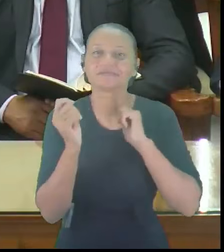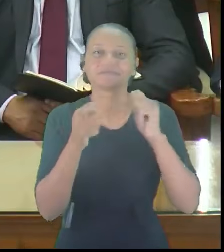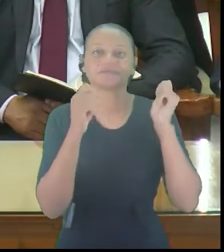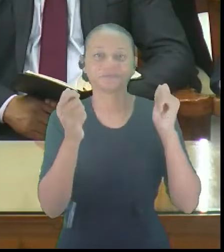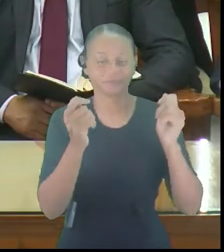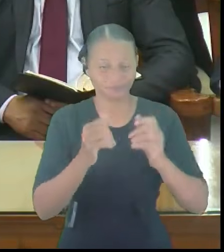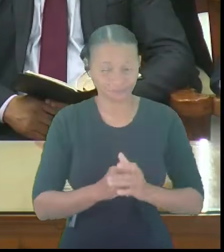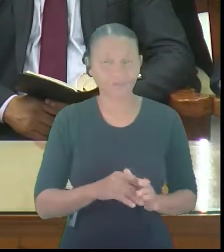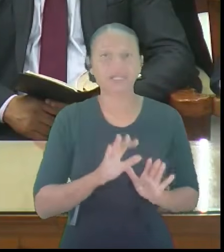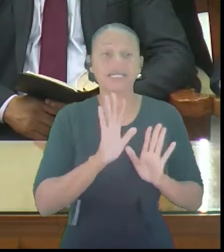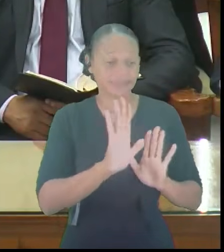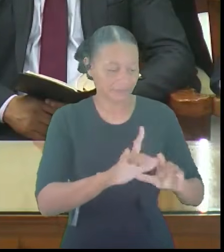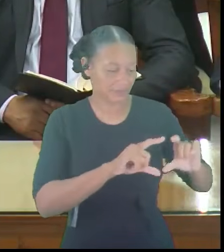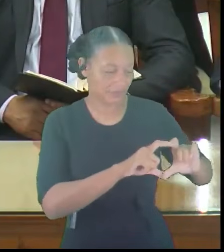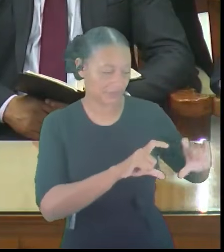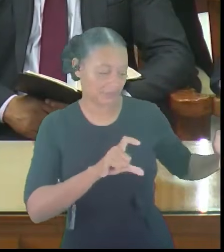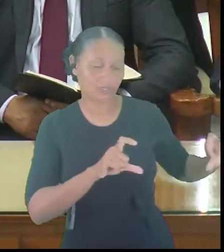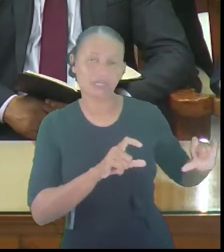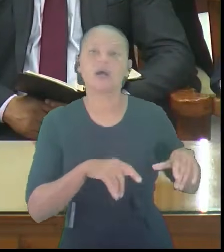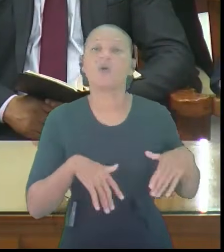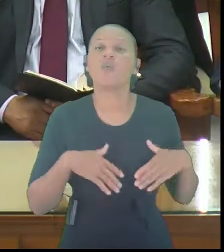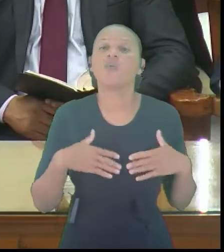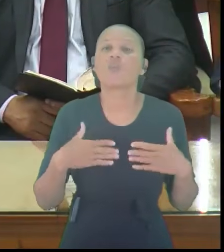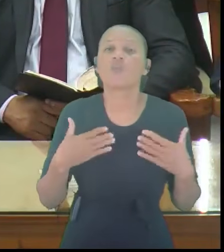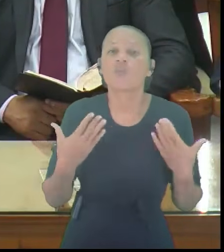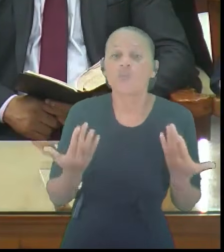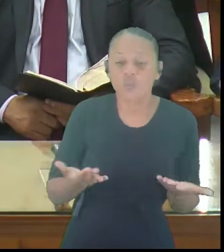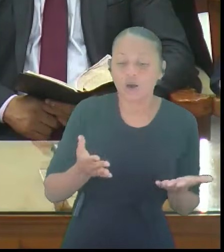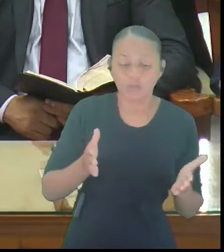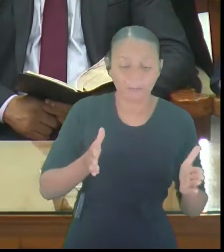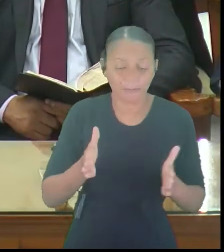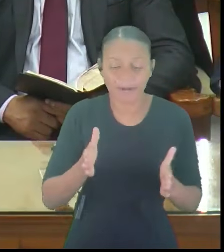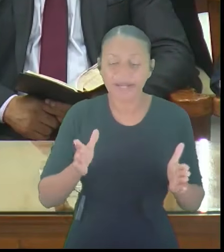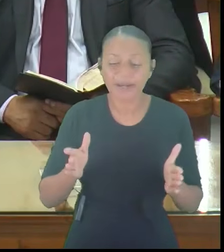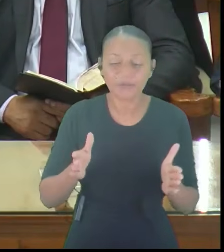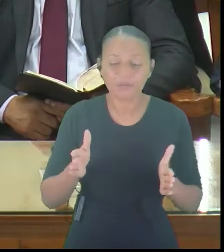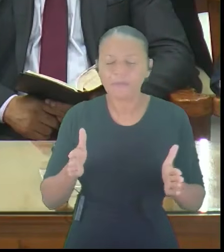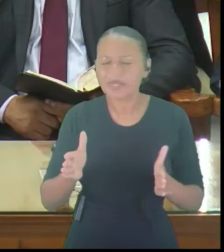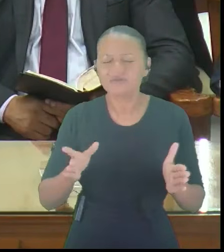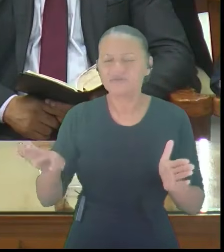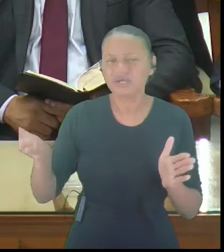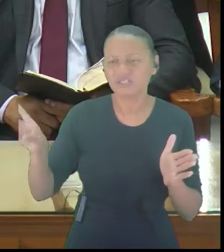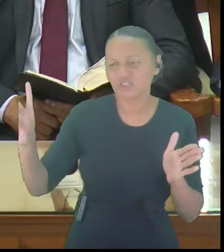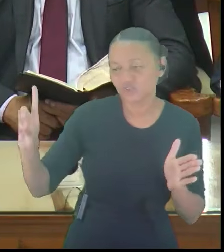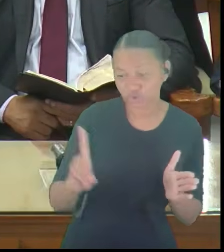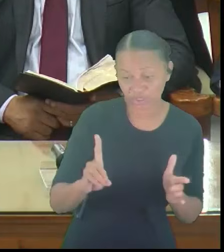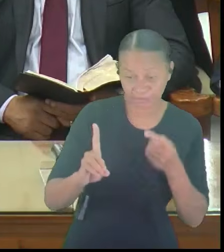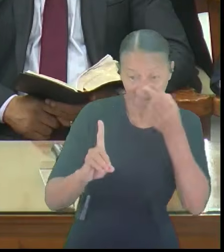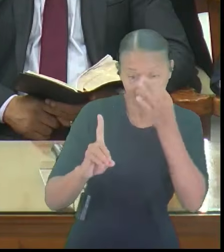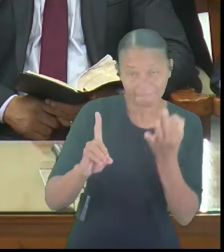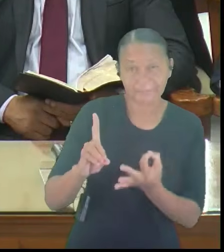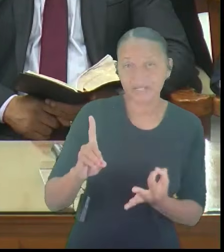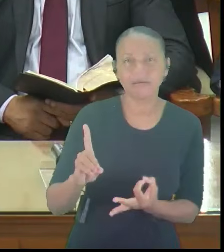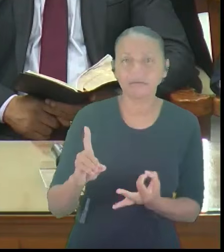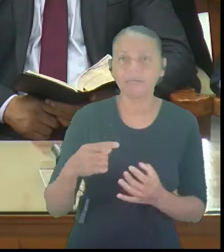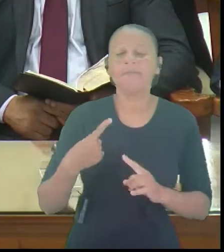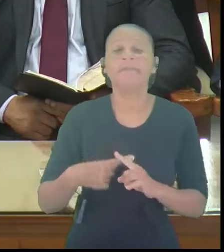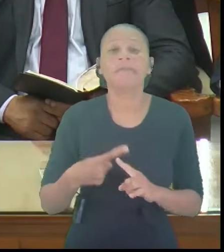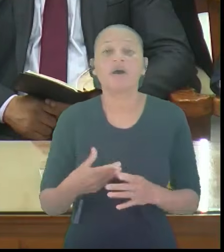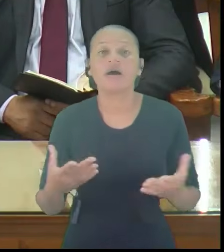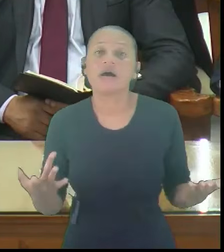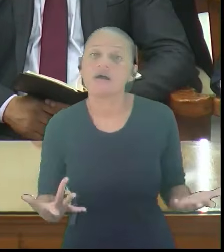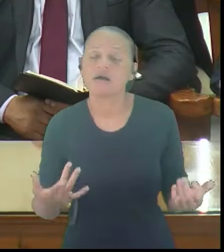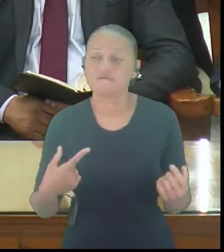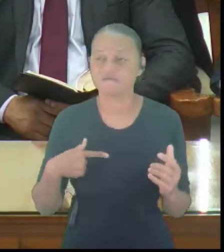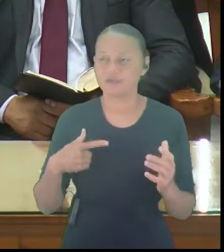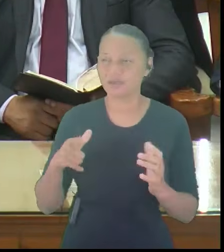é, deixa isso na tela, quando é que vai chegar o que é perfeito? Quando é? Volte em versículo 13 do começo. Porque agora vemos por